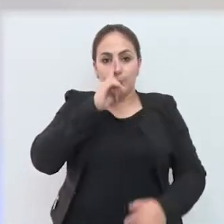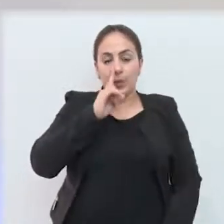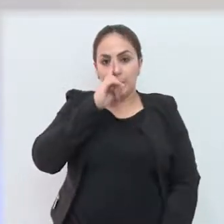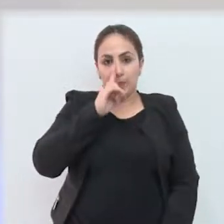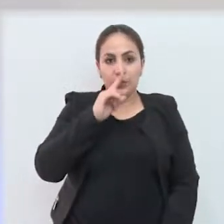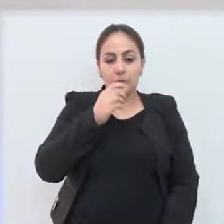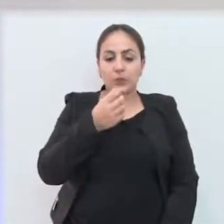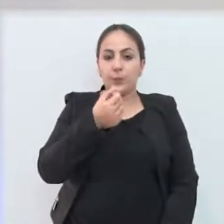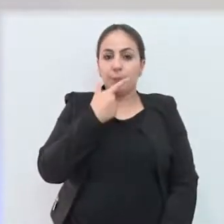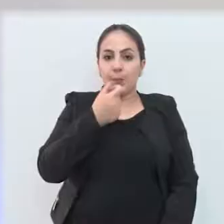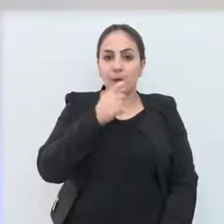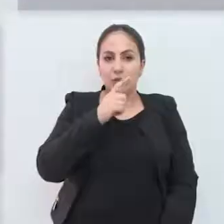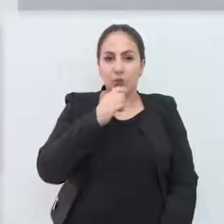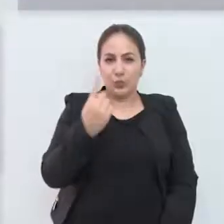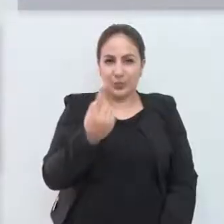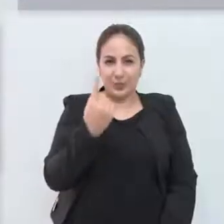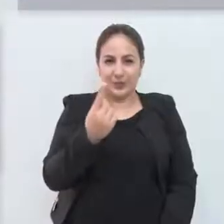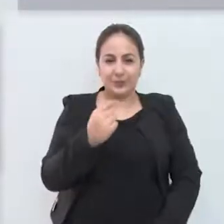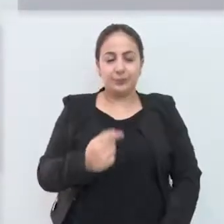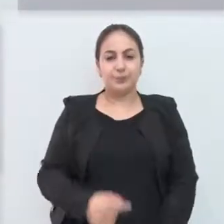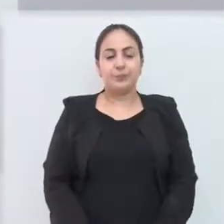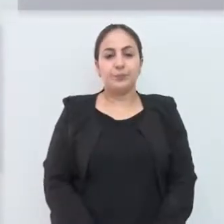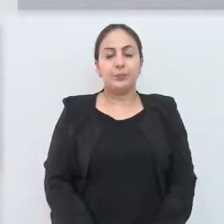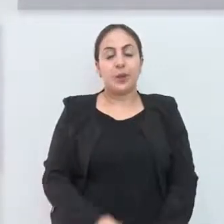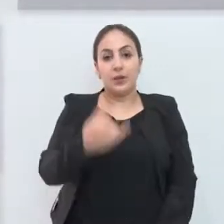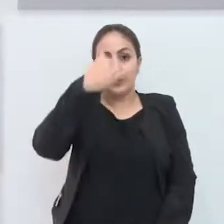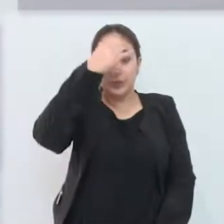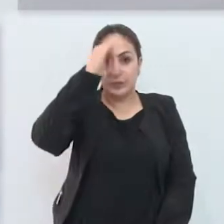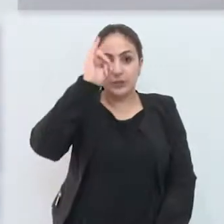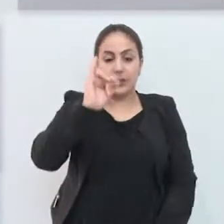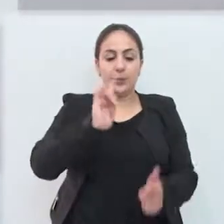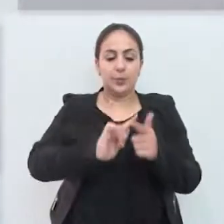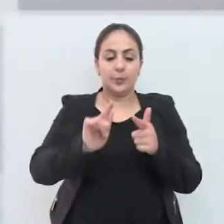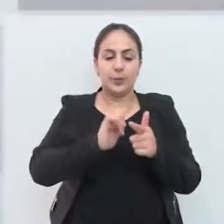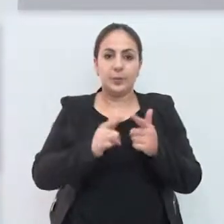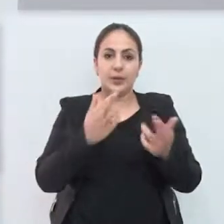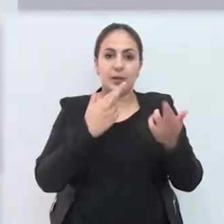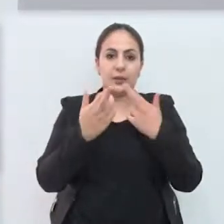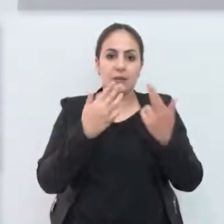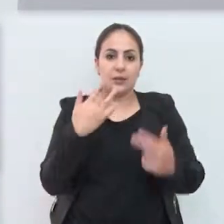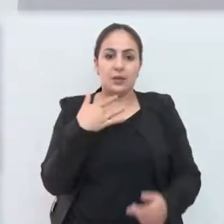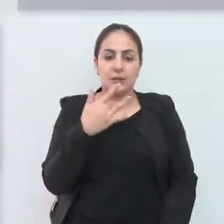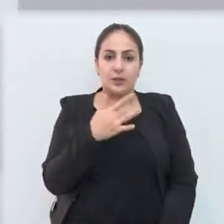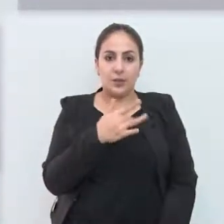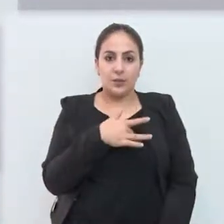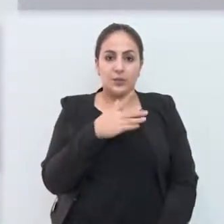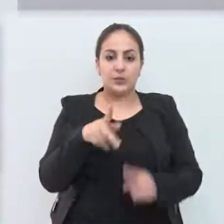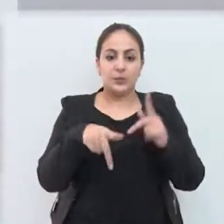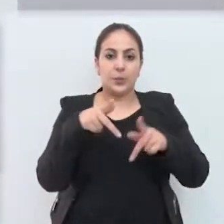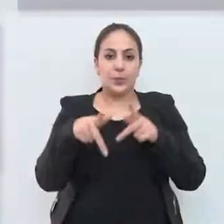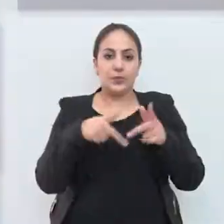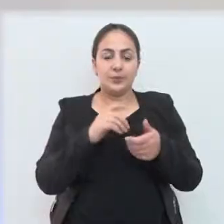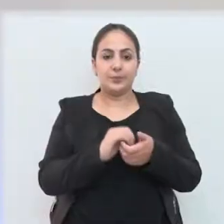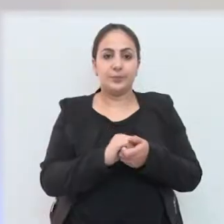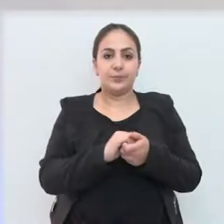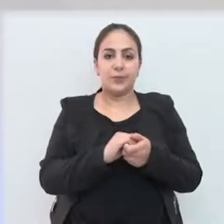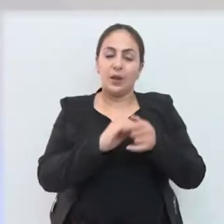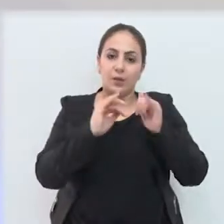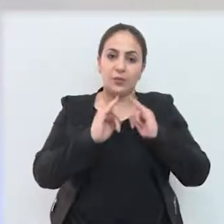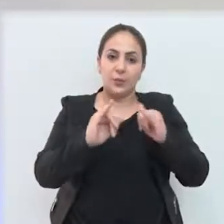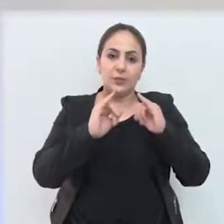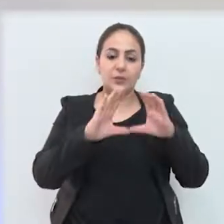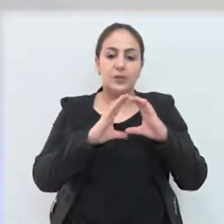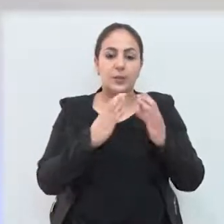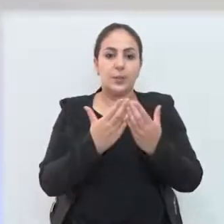da automedicação. Para evitar também algumas consequências, alguns danos em relação à saúde da população. O Jornal